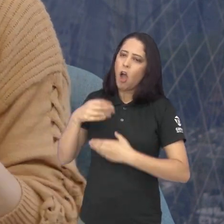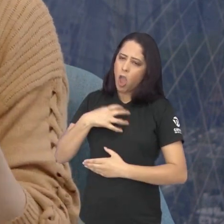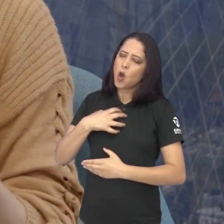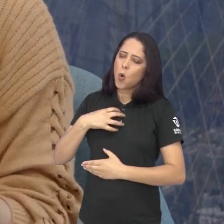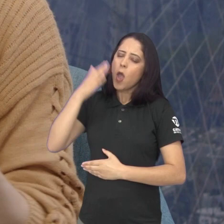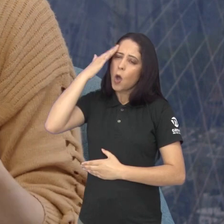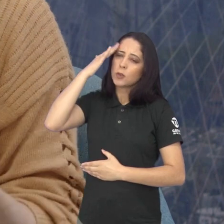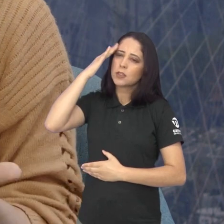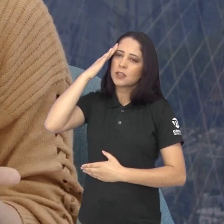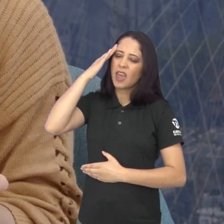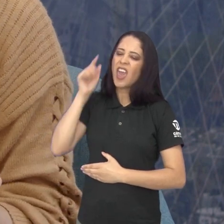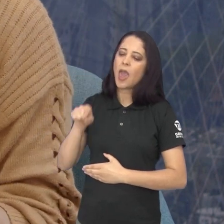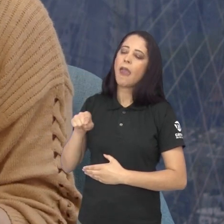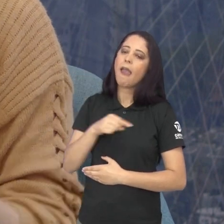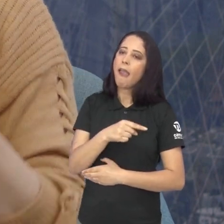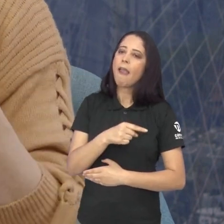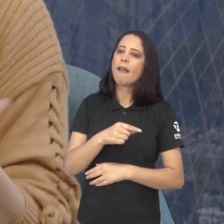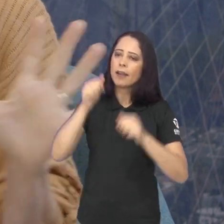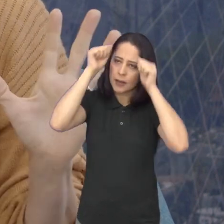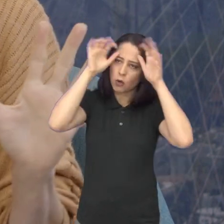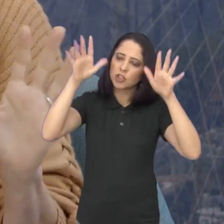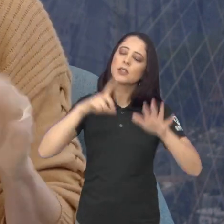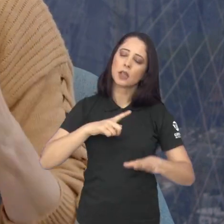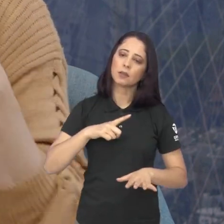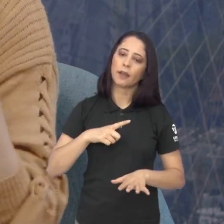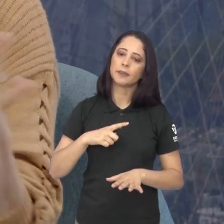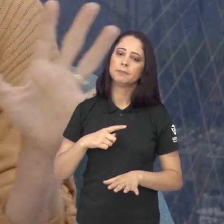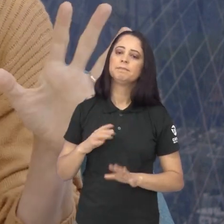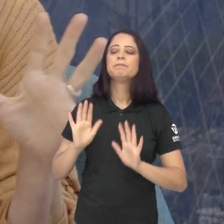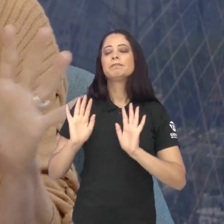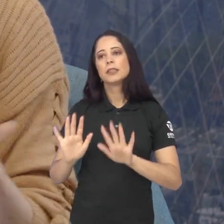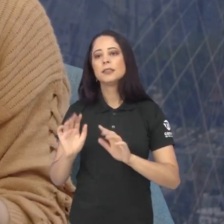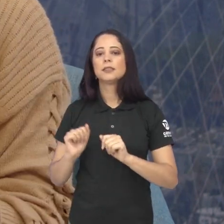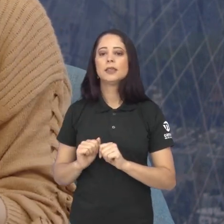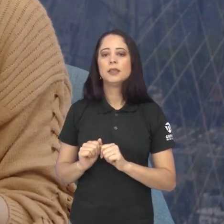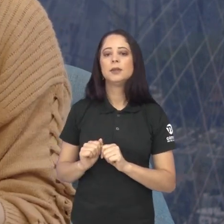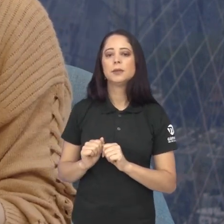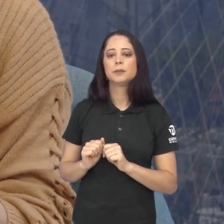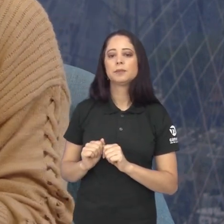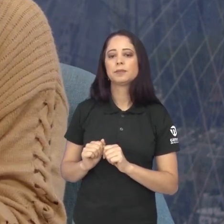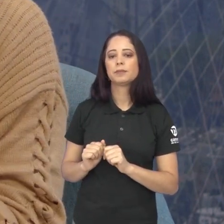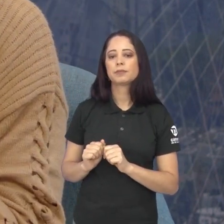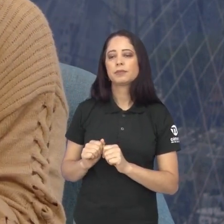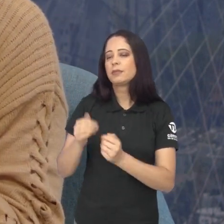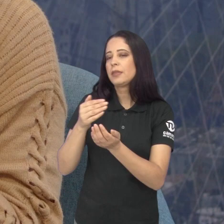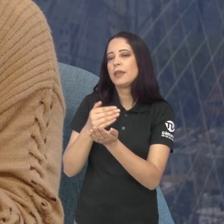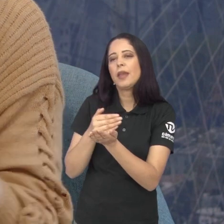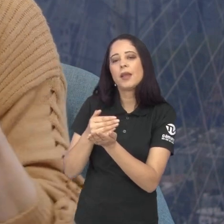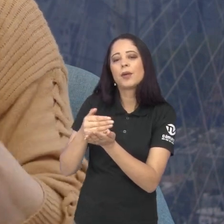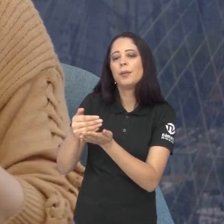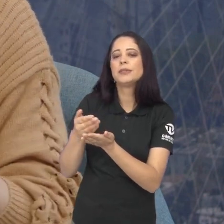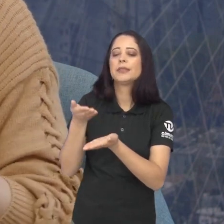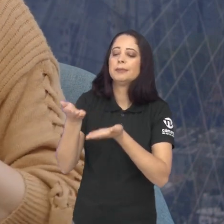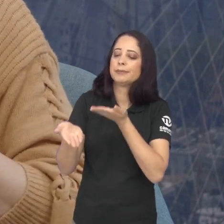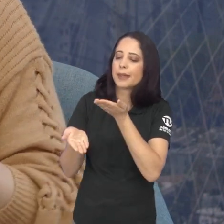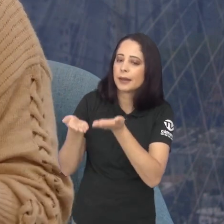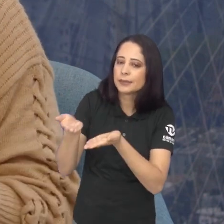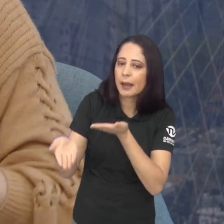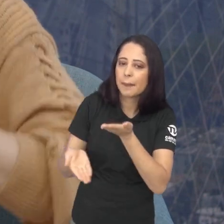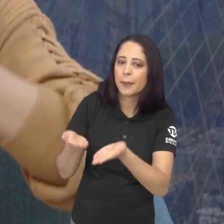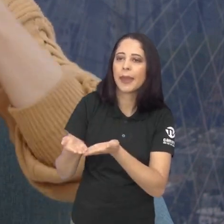escutar. Intervenção é o que tem que fazer mesmo. Vamos começar e fomos, né? E começamos essa jornada aí